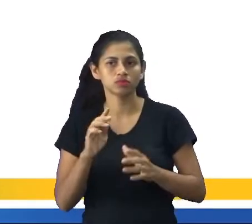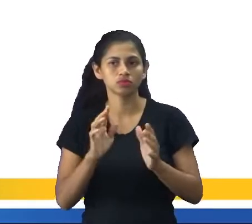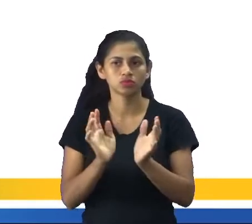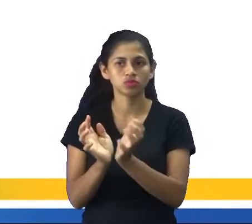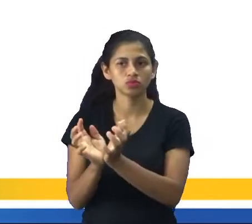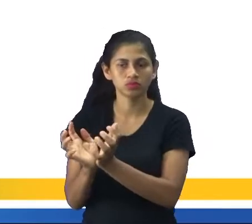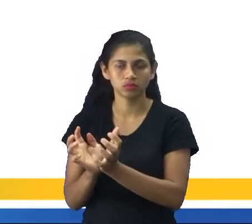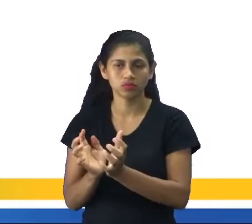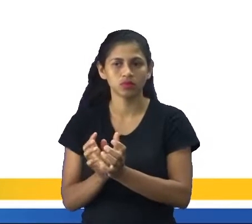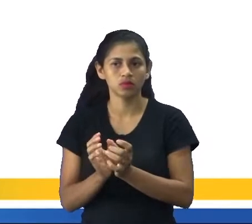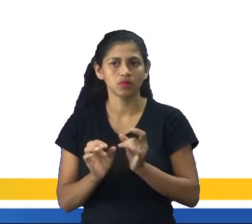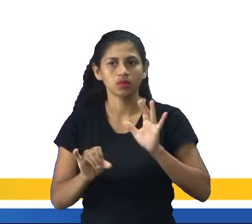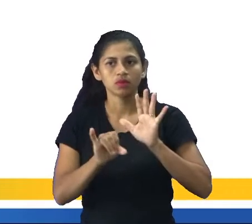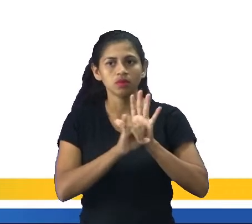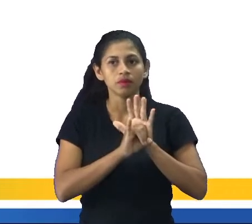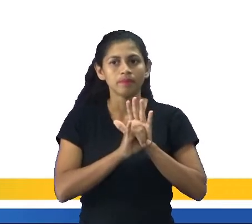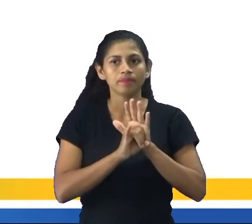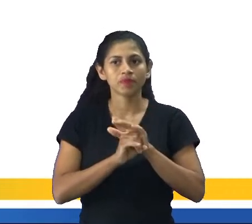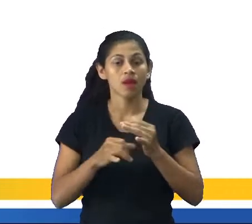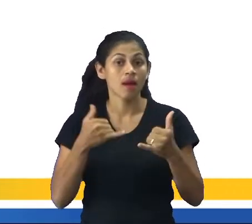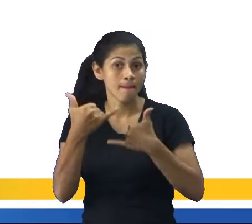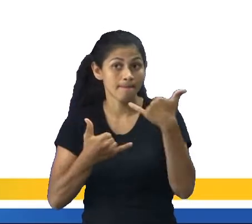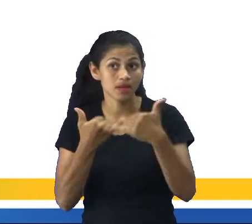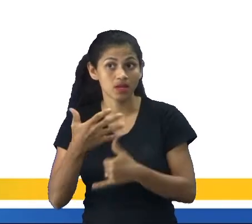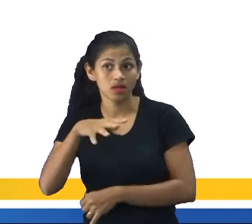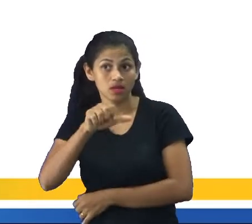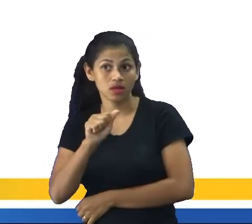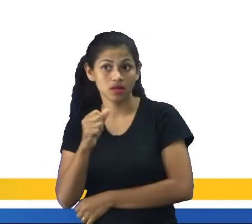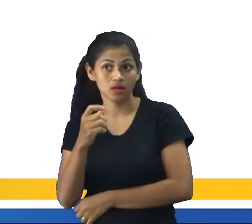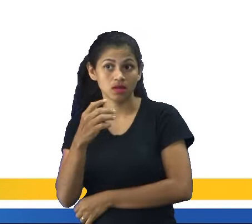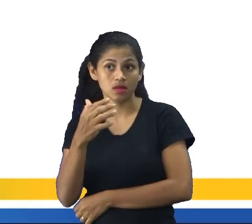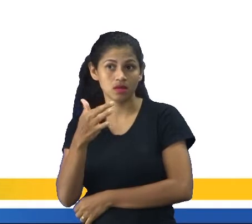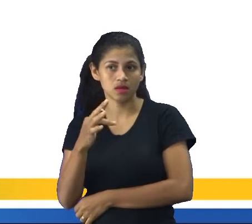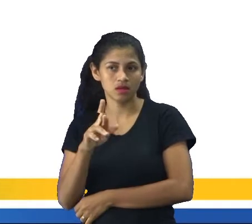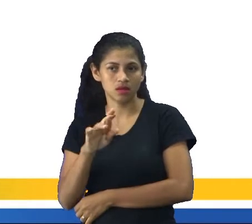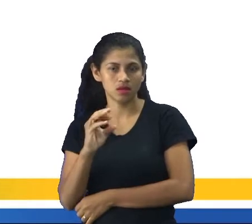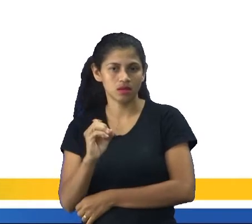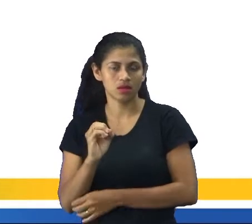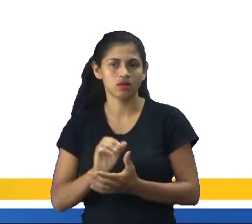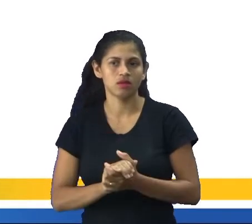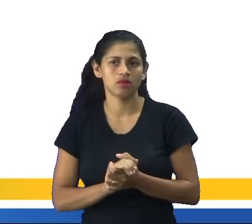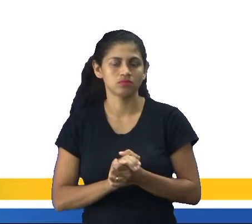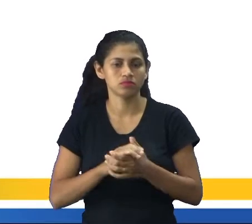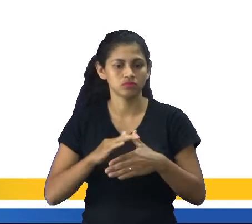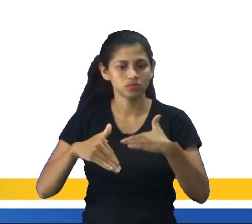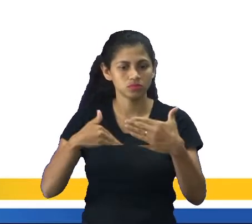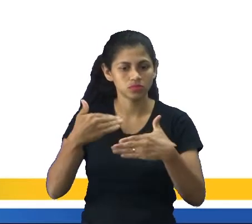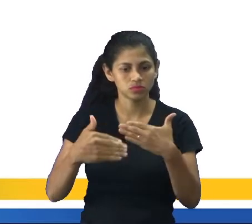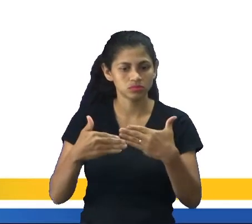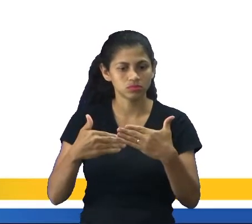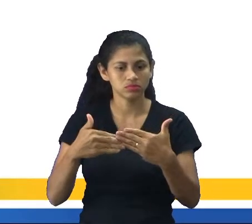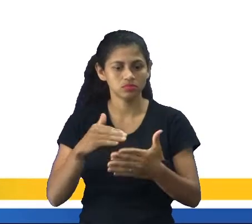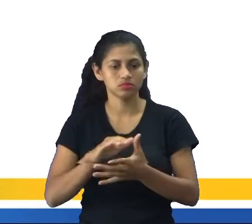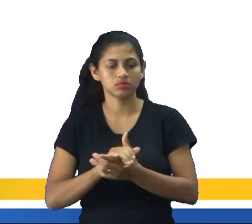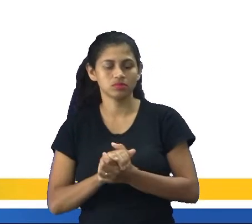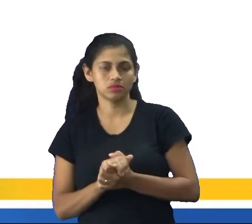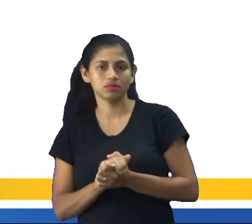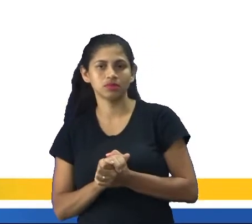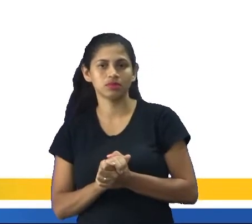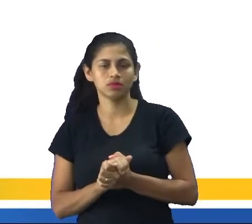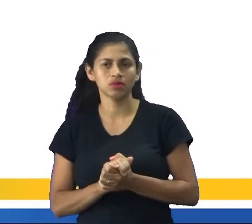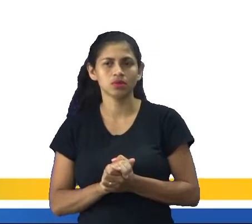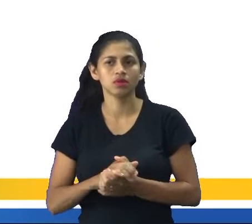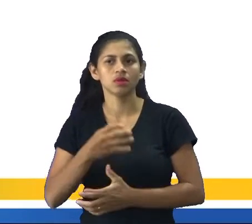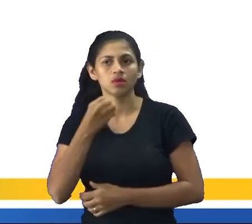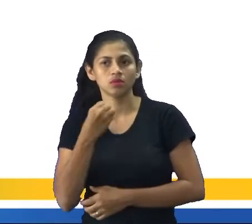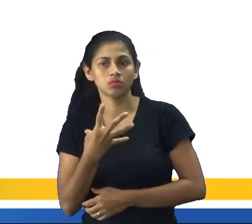é as brincadeiras afros. Constituído por parte essencial do desenvolvimento do indivíduo, a brincadeira afro faz boa